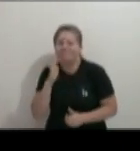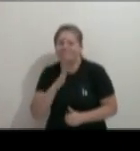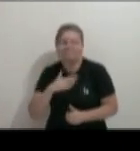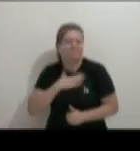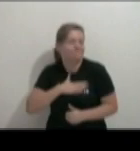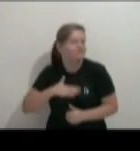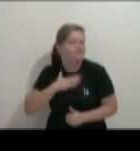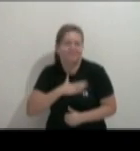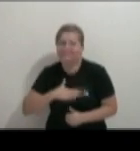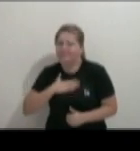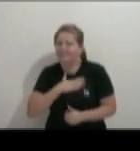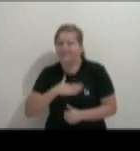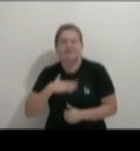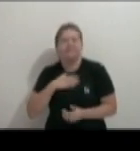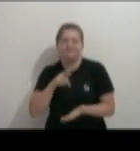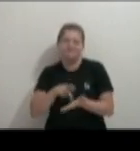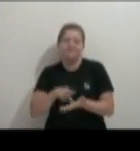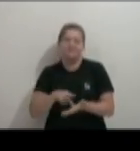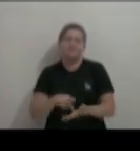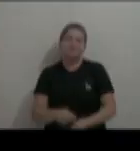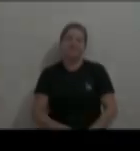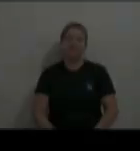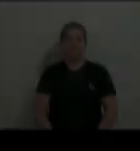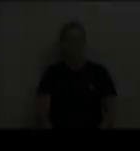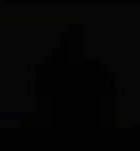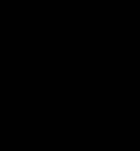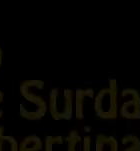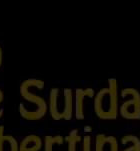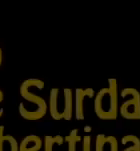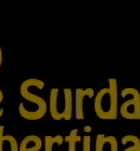eu acho que está sendo maravilhoso, né?